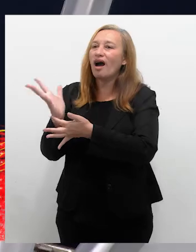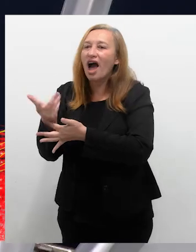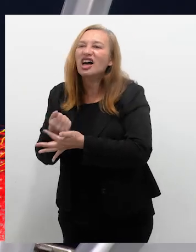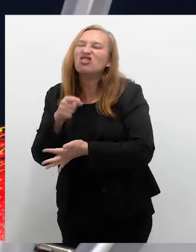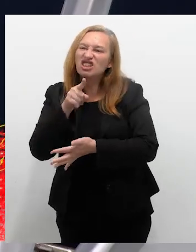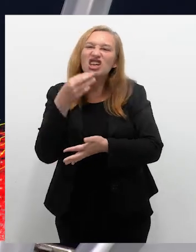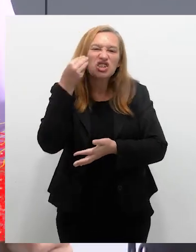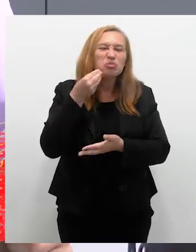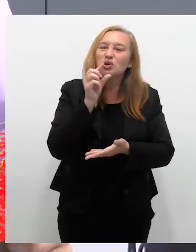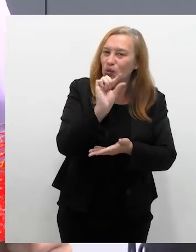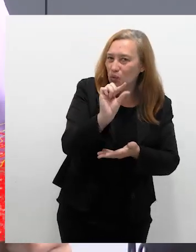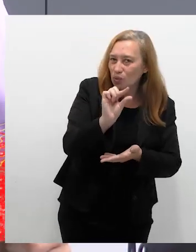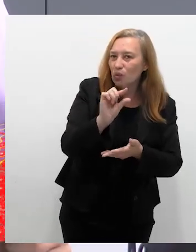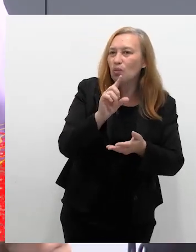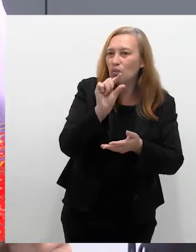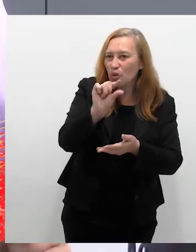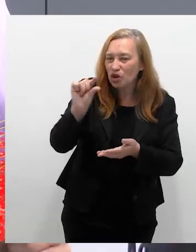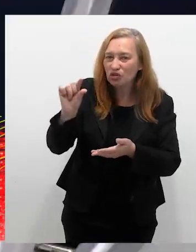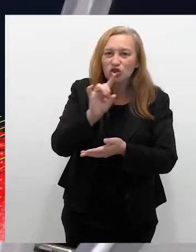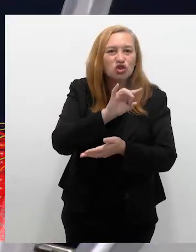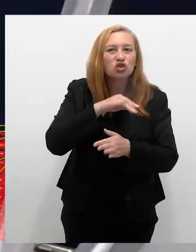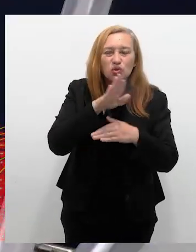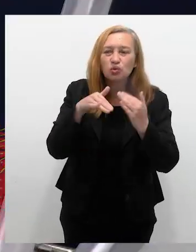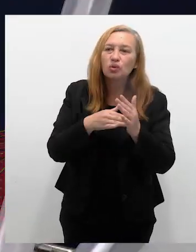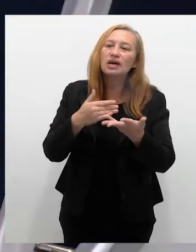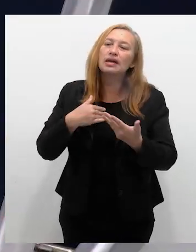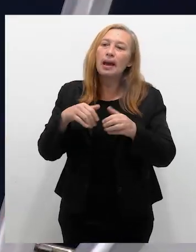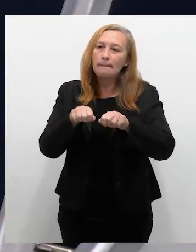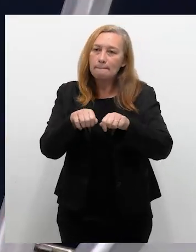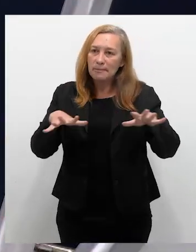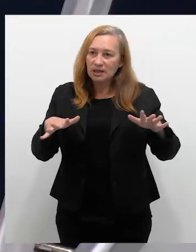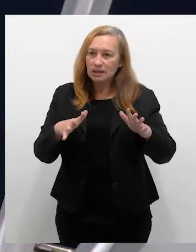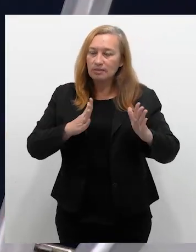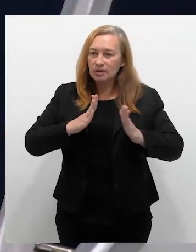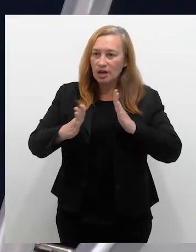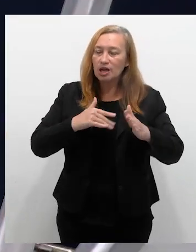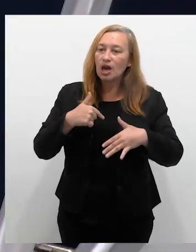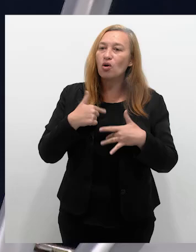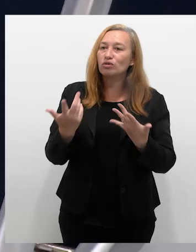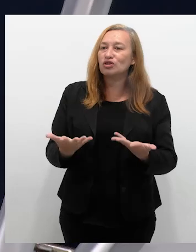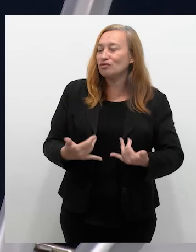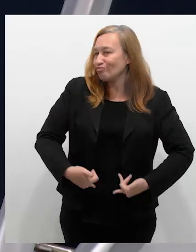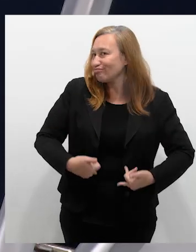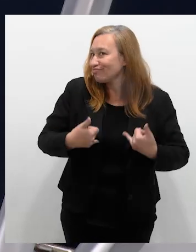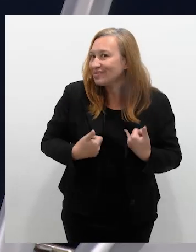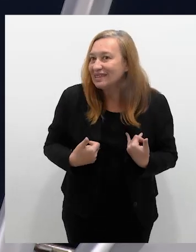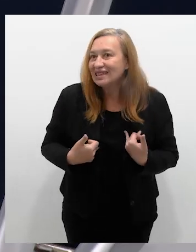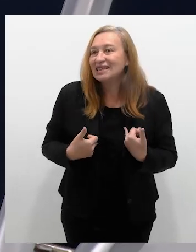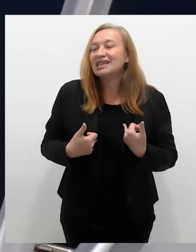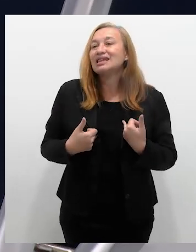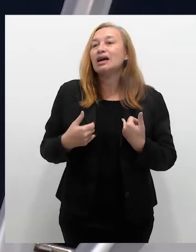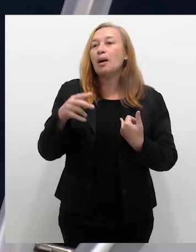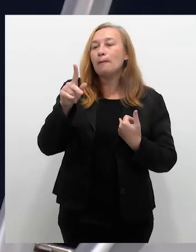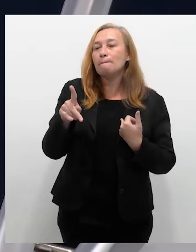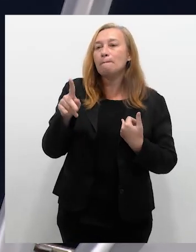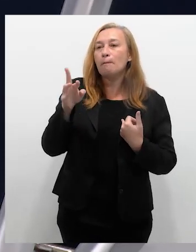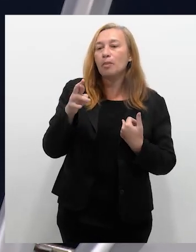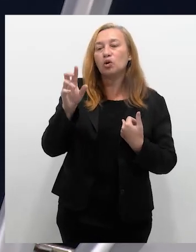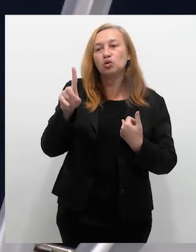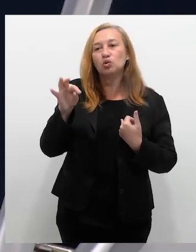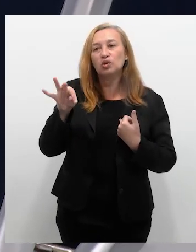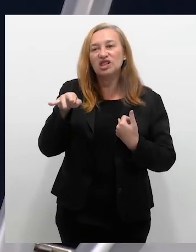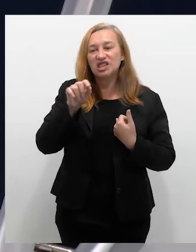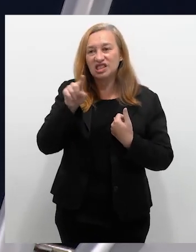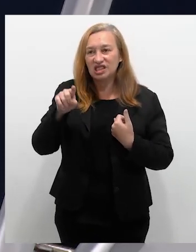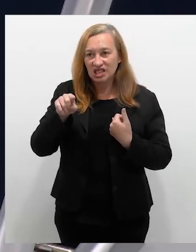me Você já experimentou de tudo um pouquinho, né? De tudo um pouquinho, né? Na pandemia, eu tive o privilégio de produzir e atuar